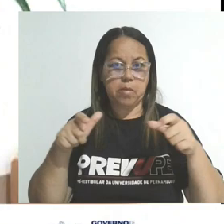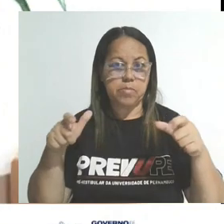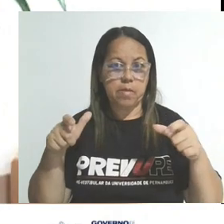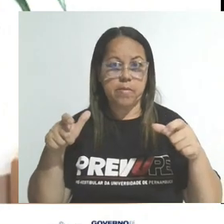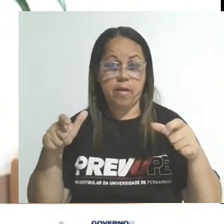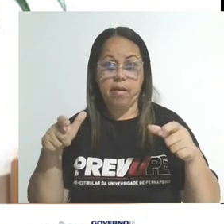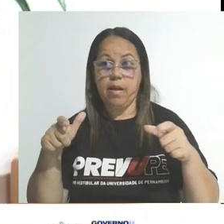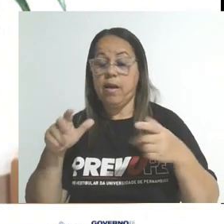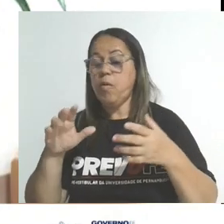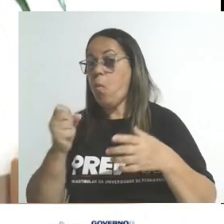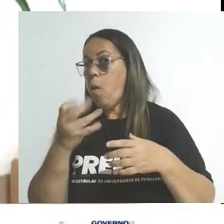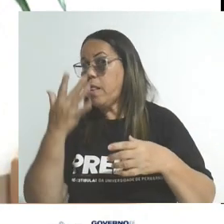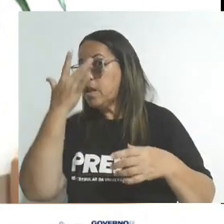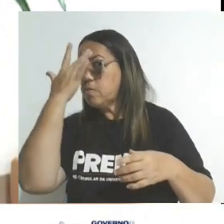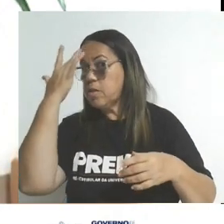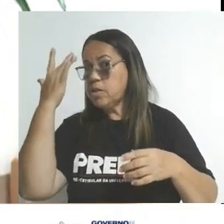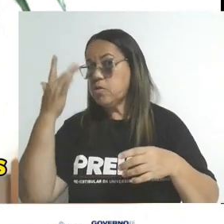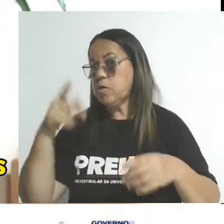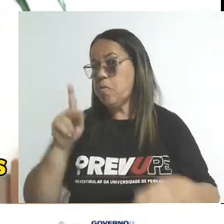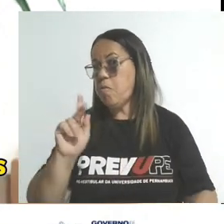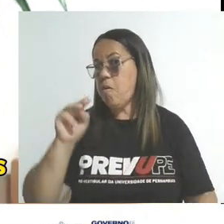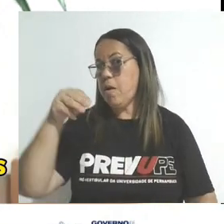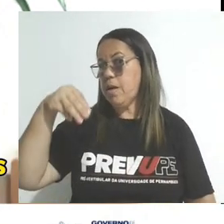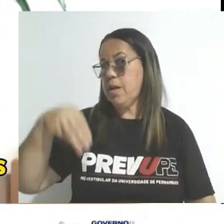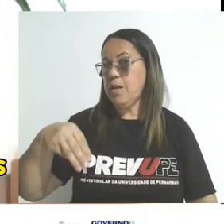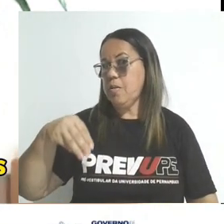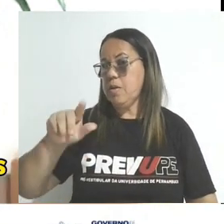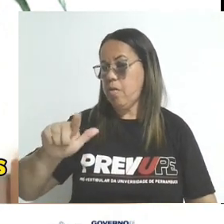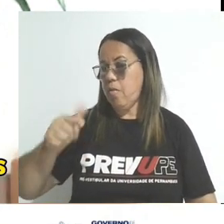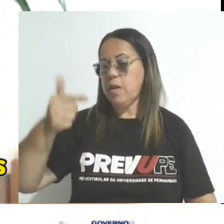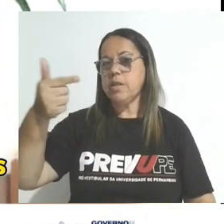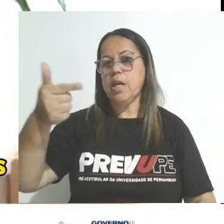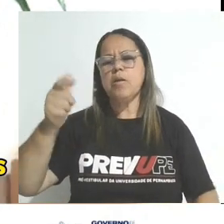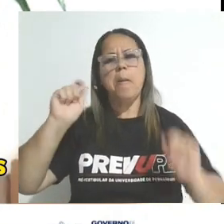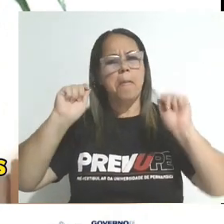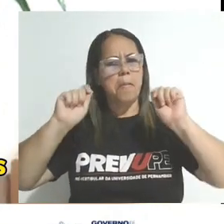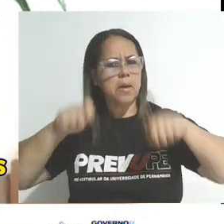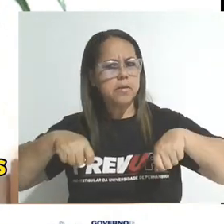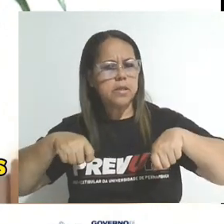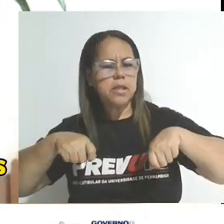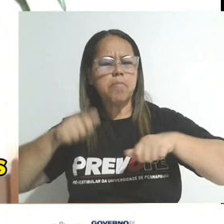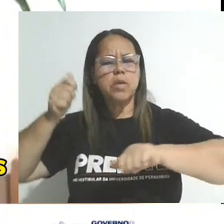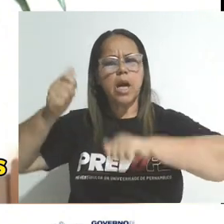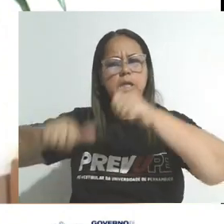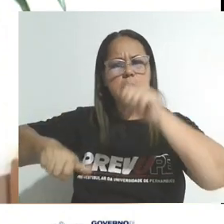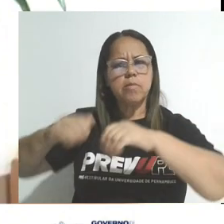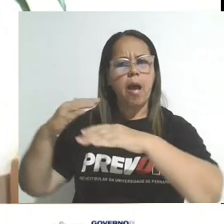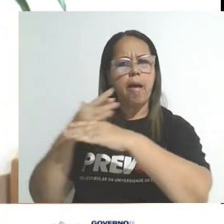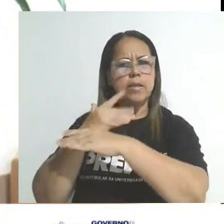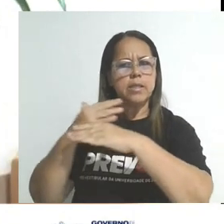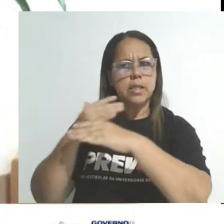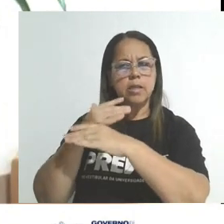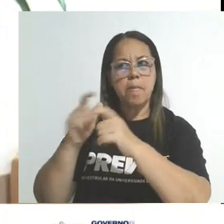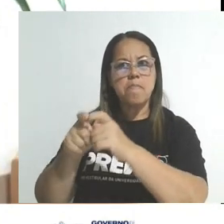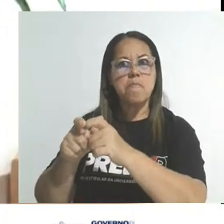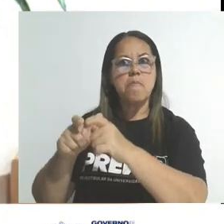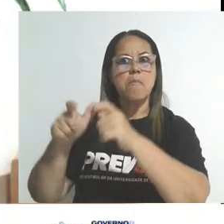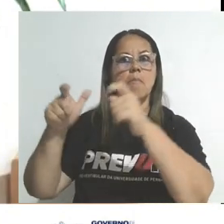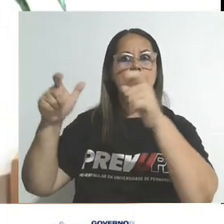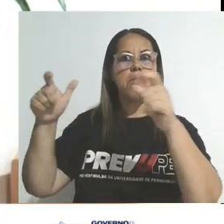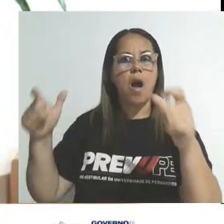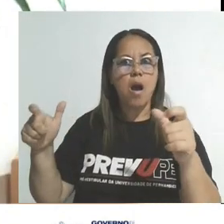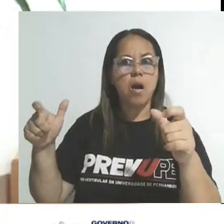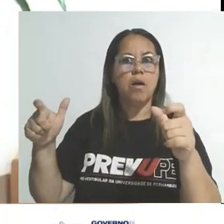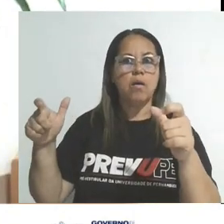de habitantes por quilômetros quadrados, né? E aí podemos analisar quais são as populações, as cidades que têm maior